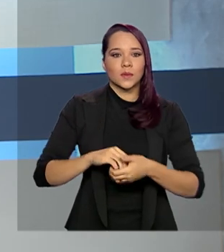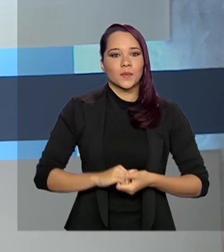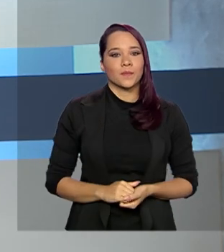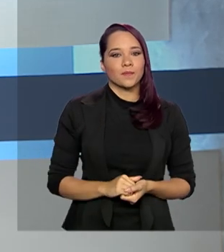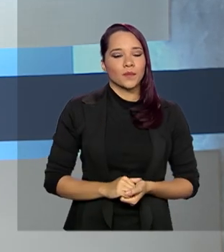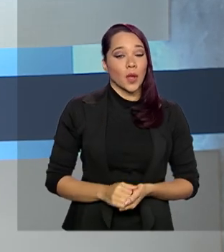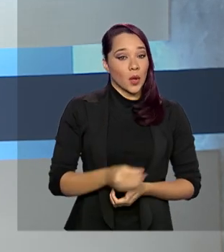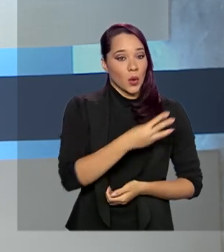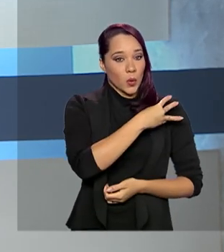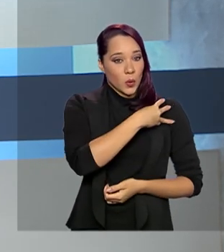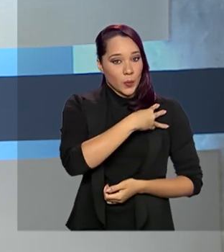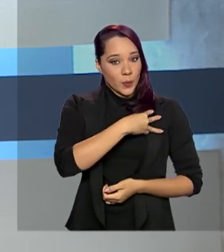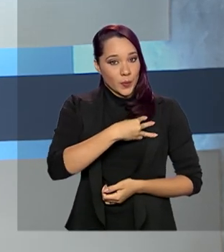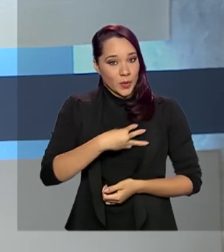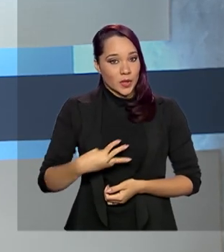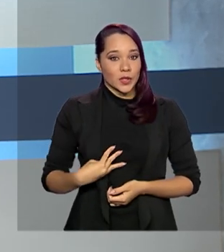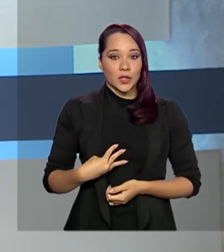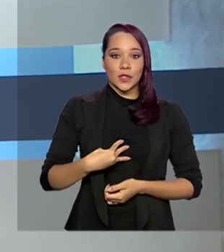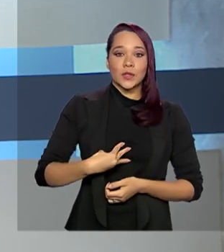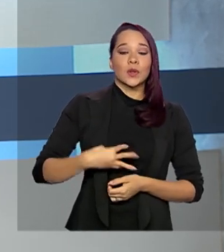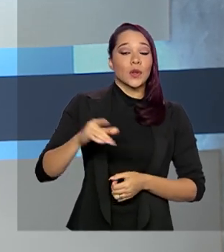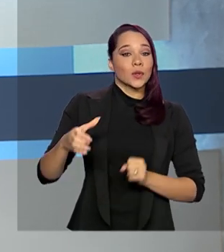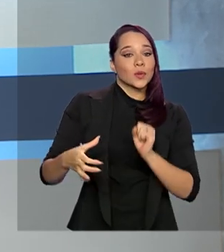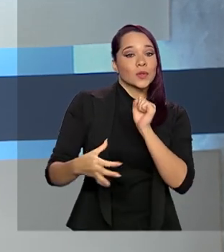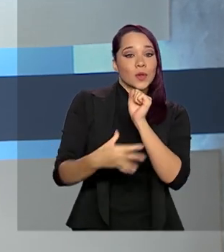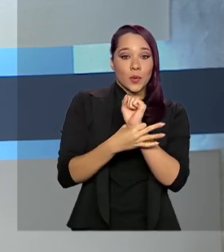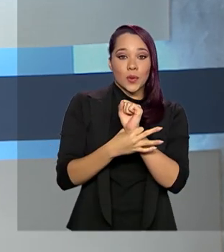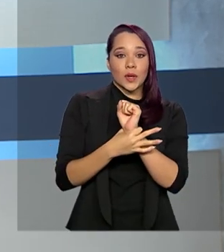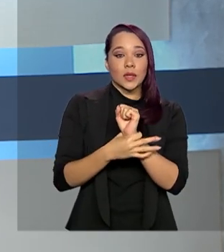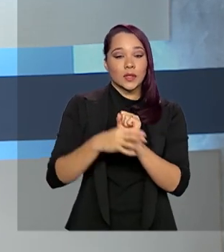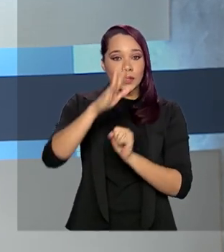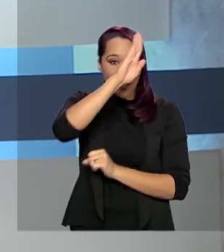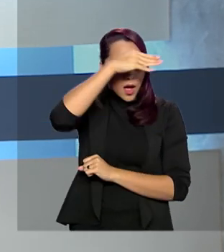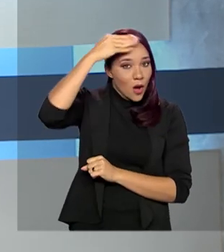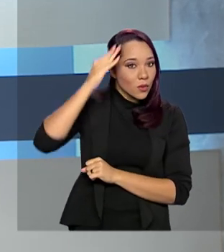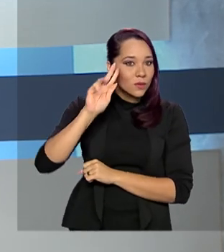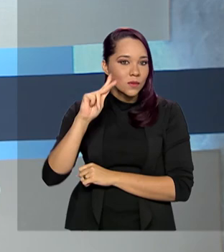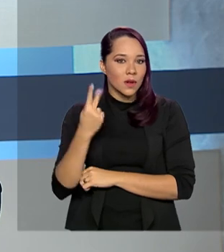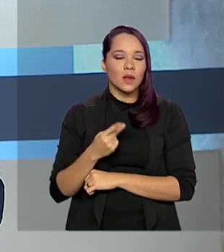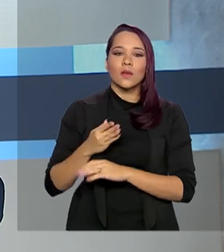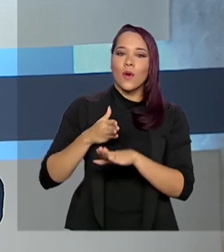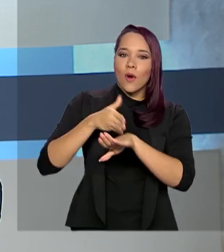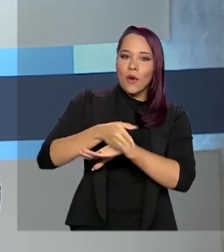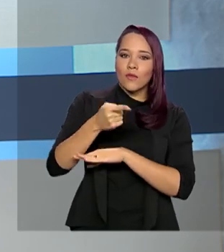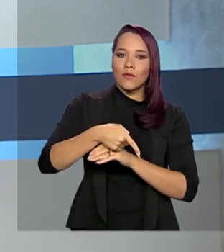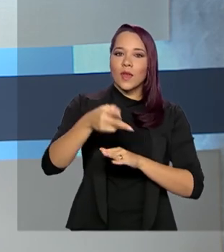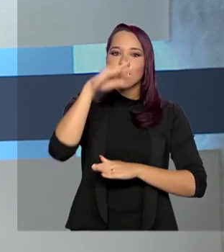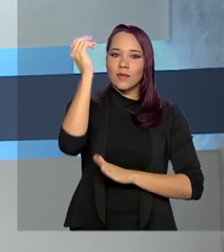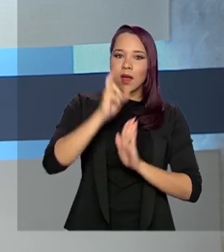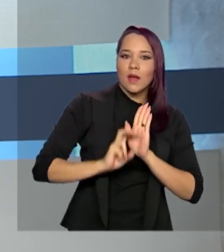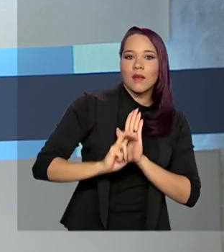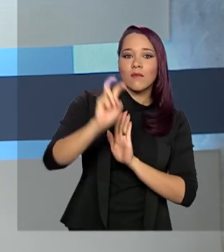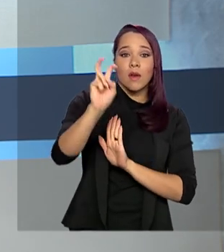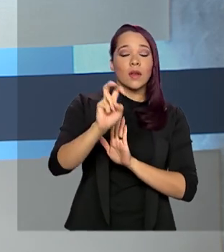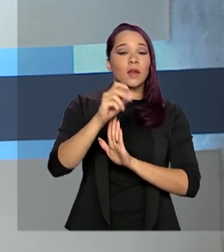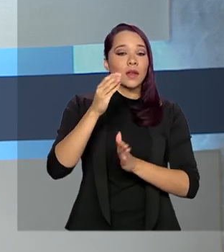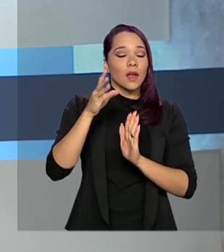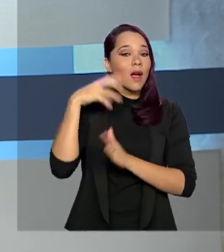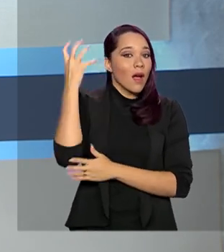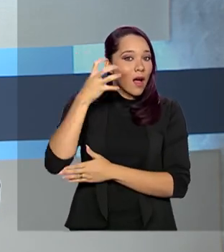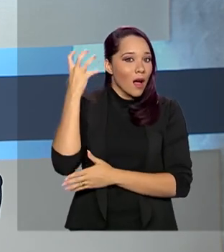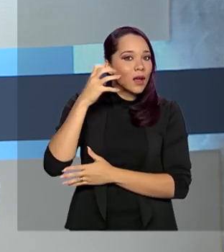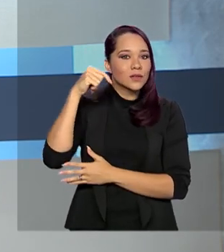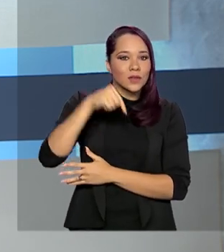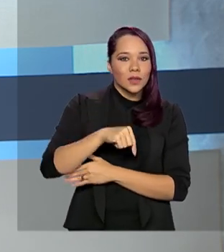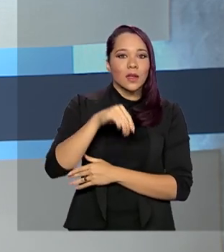O ministro-chefe do Gabinete de Segurança Institucional, Augusto Heleno, participou ontem da Voz do Brasil, programa de rádio produzido